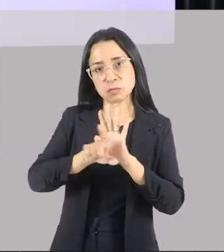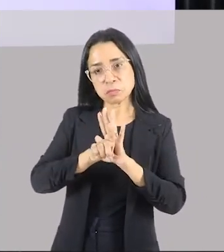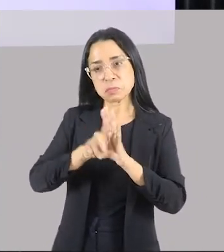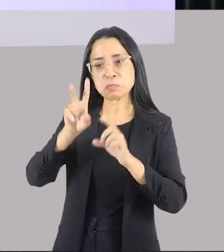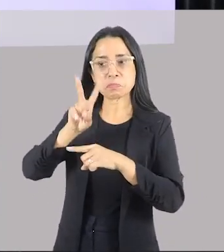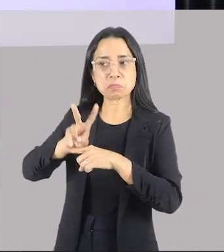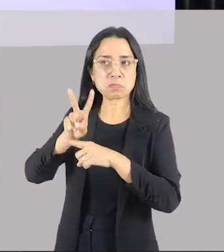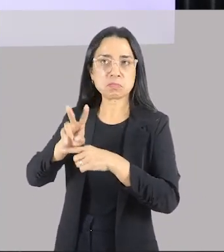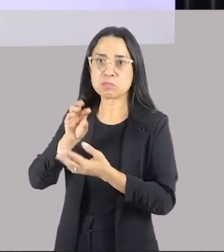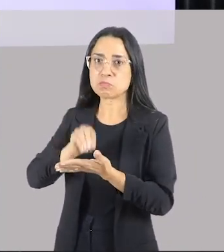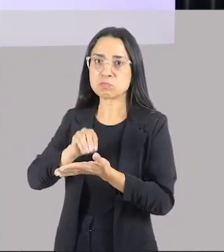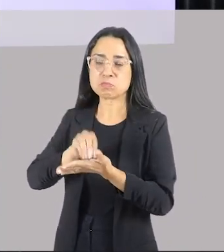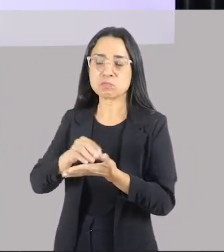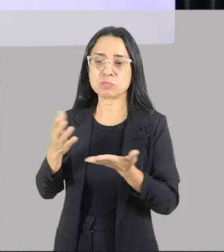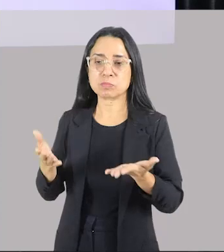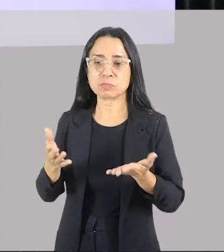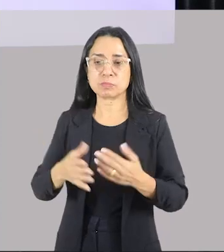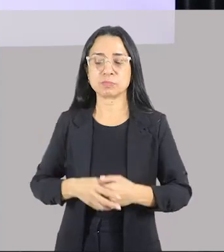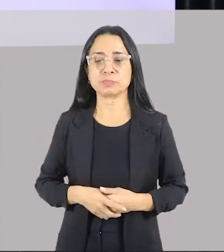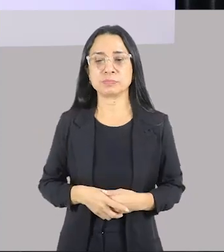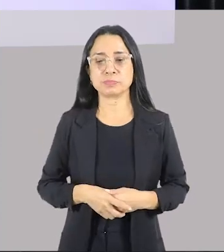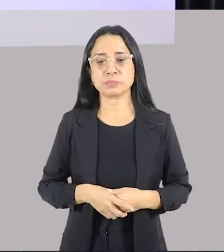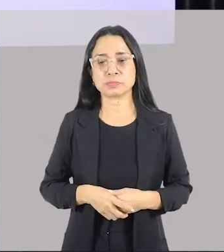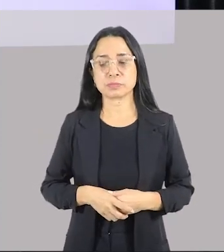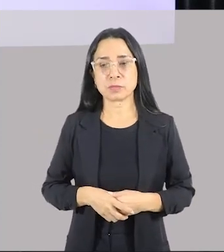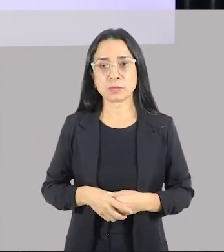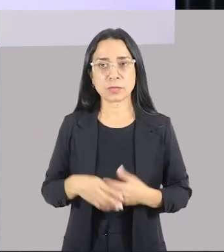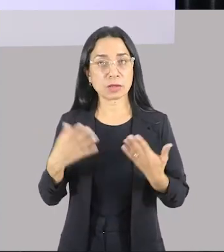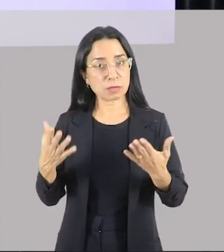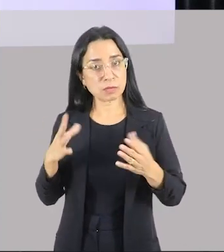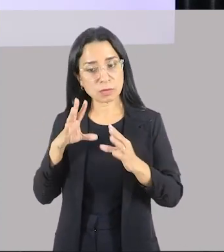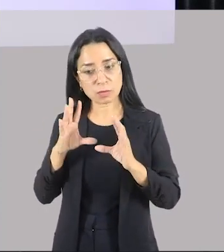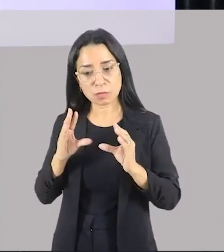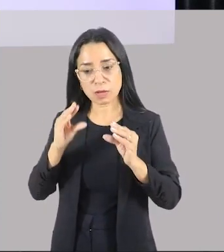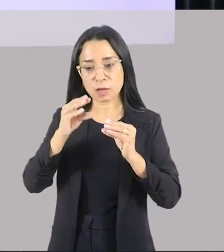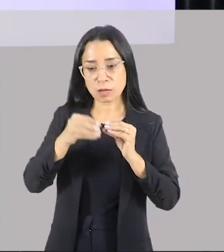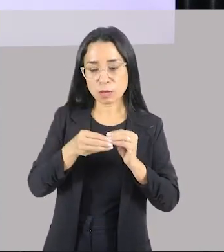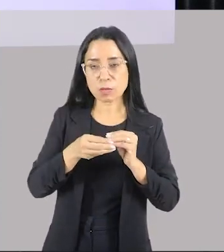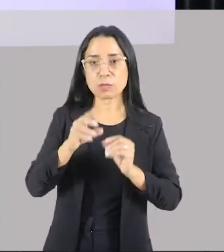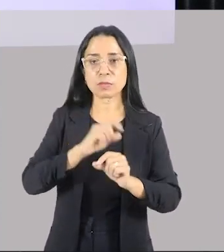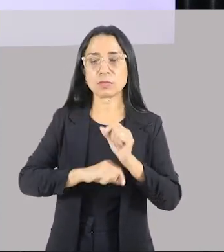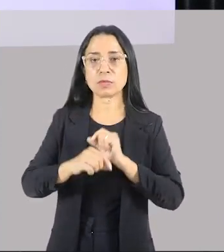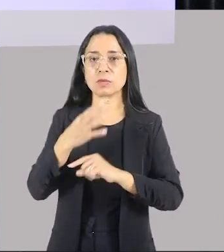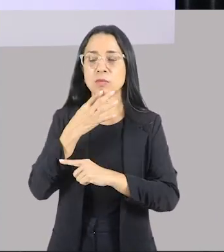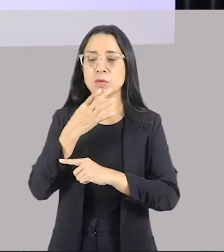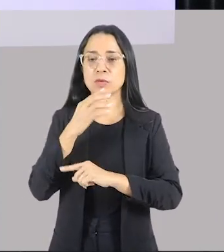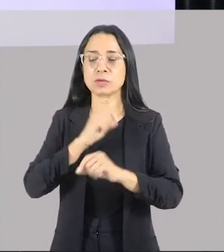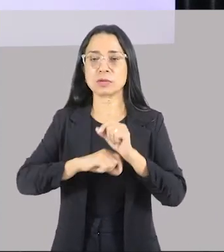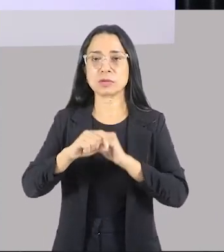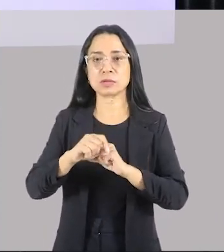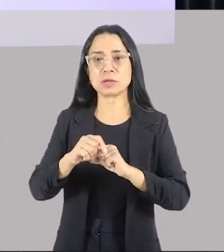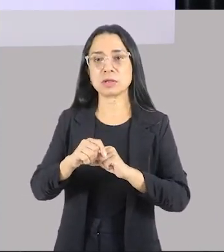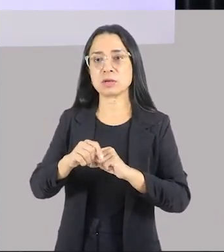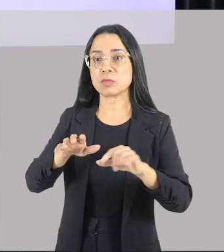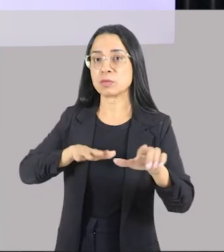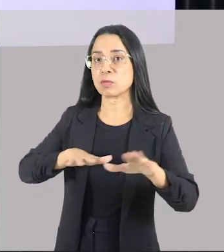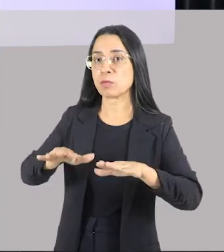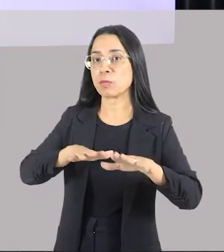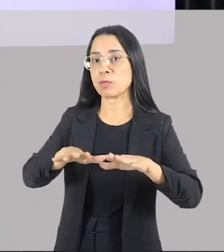protegiam o seu trabalho. Isso tudo vai culminar no que nós vamos conhecer enquanto